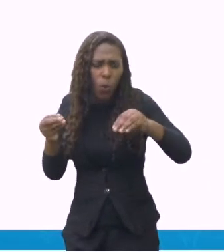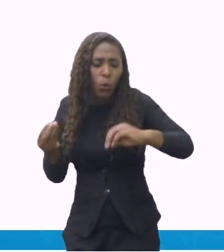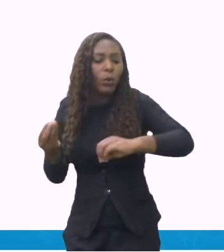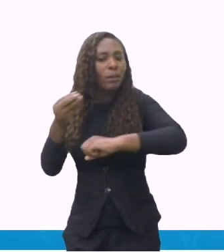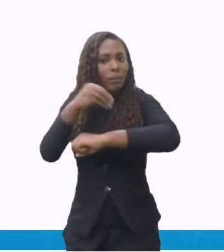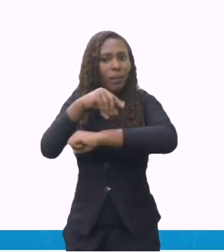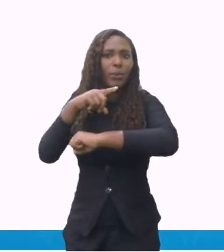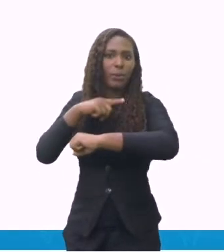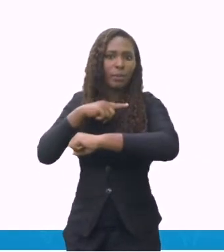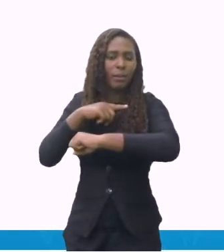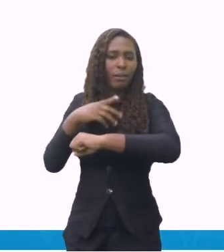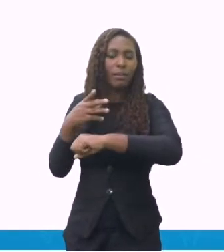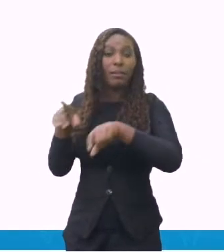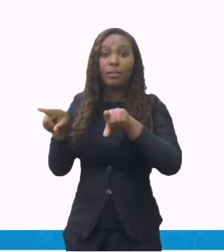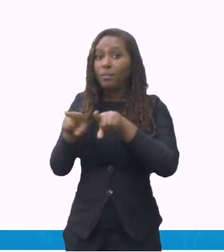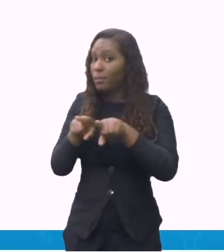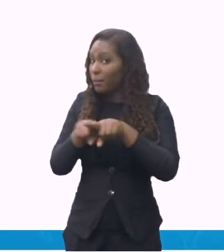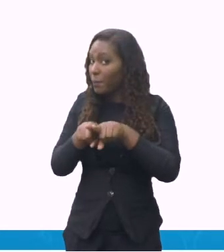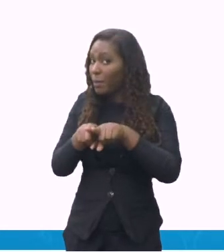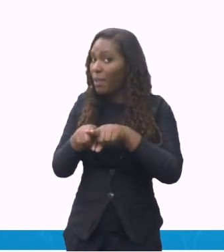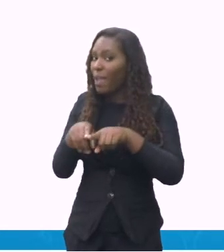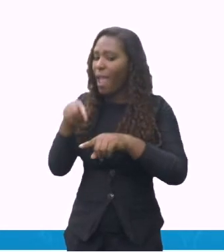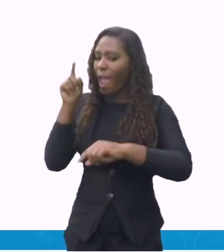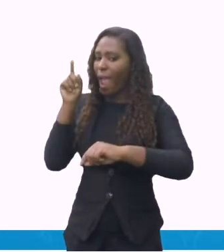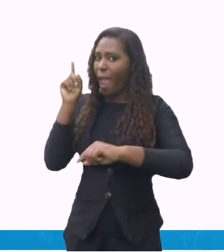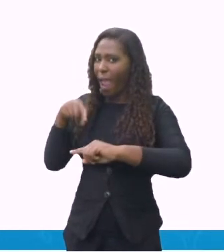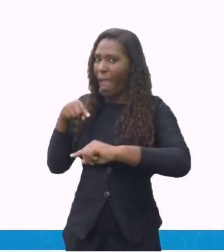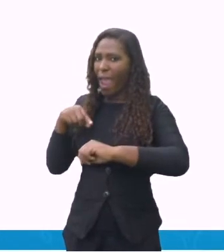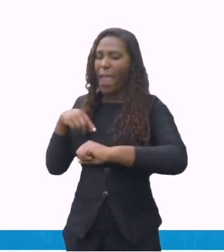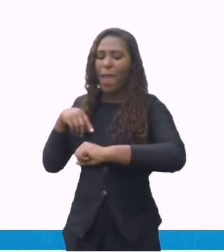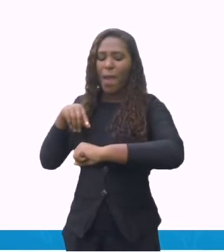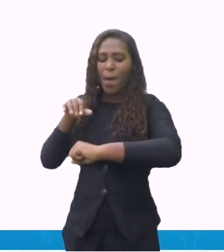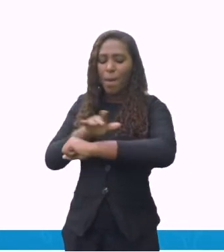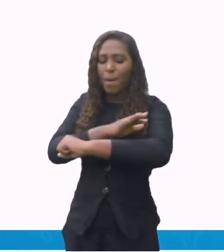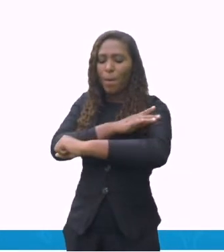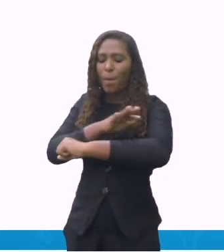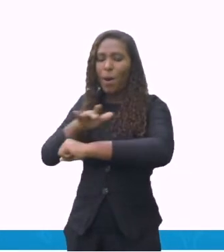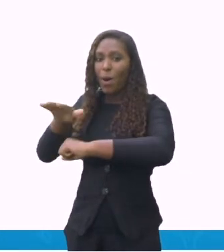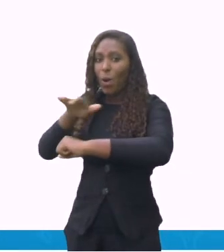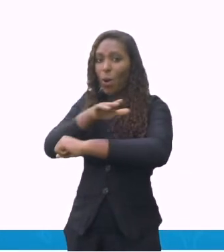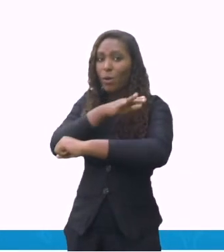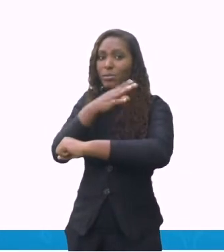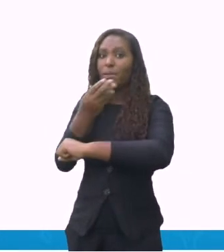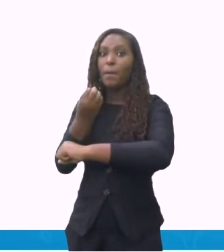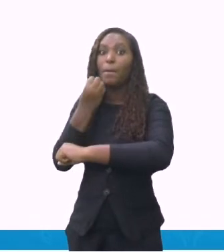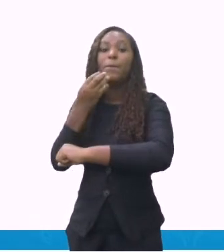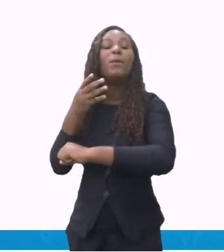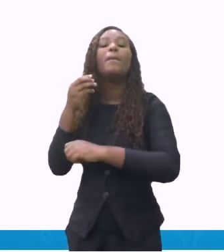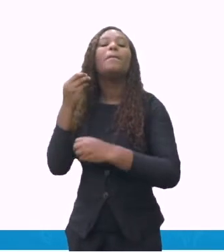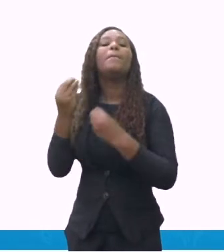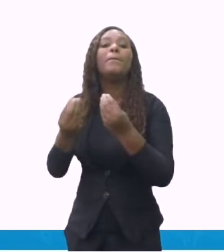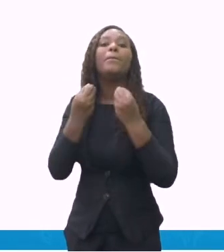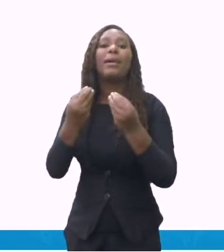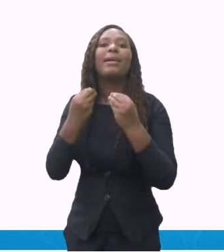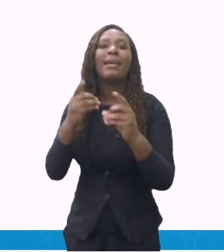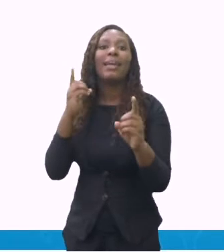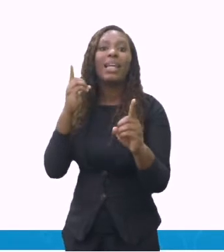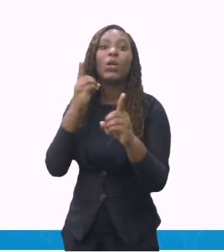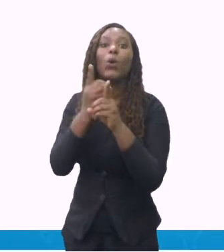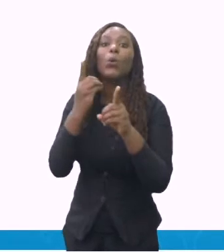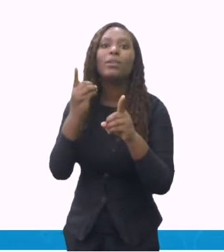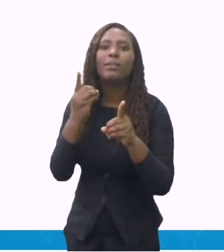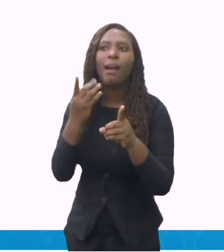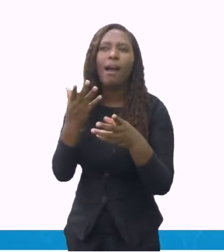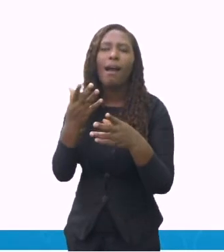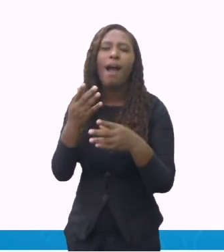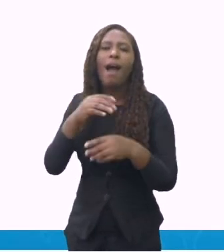rocha sedimentar é uma rocha favorável à descoberta, ao encontro de fósseis. O